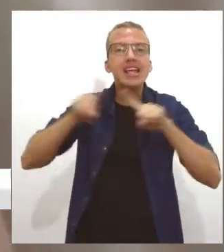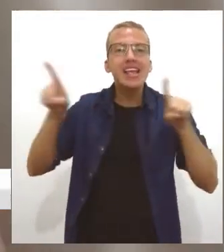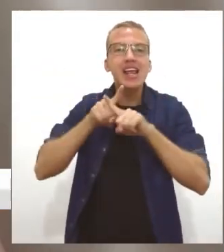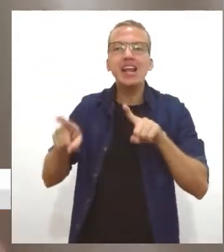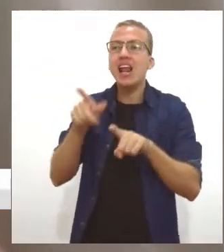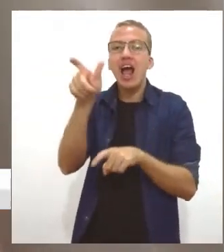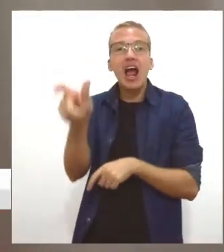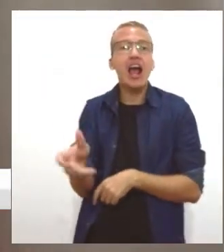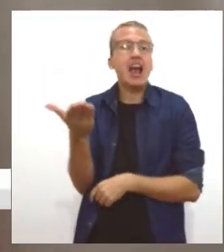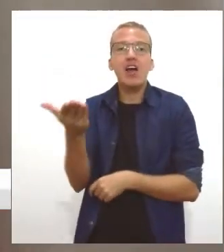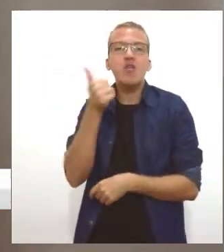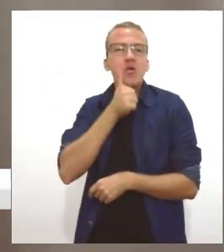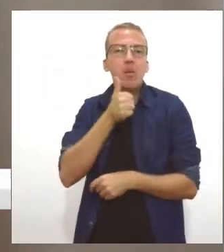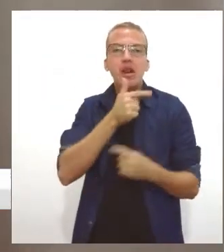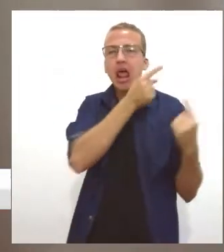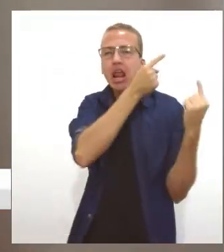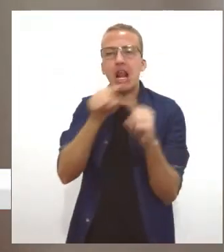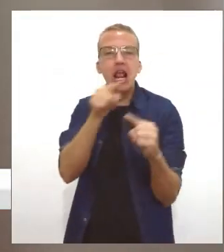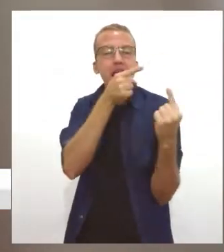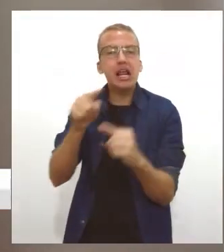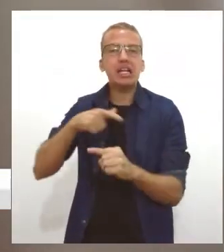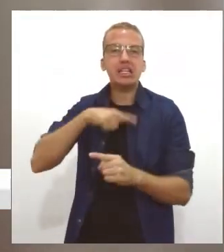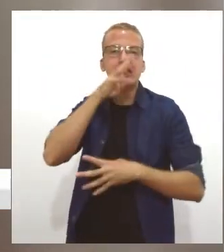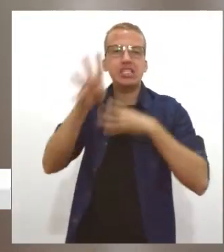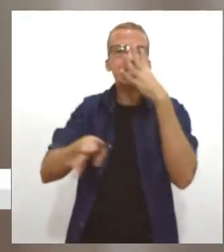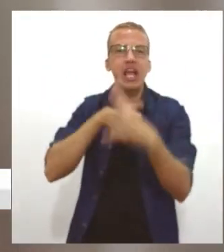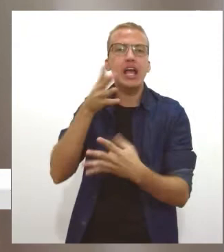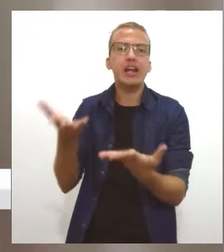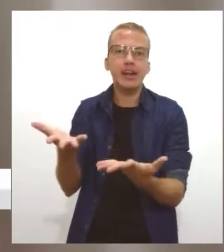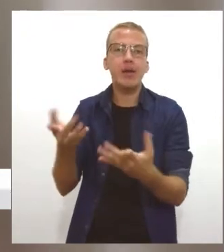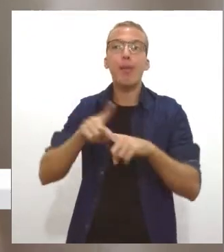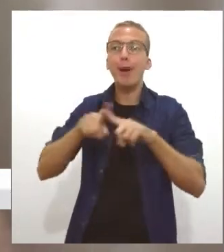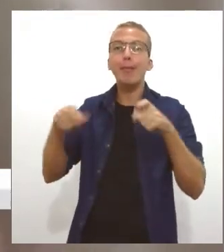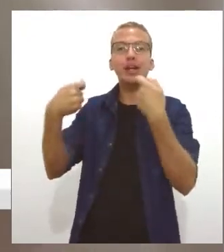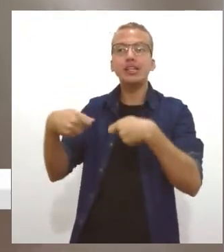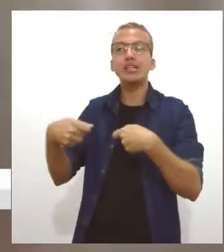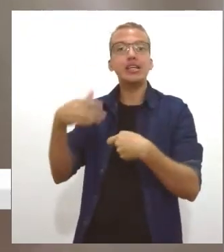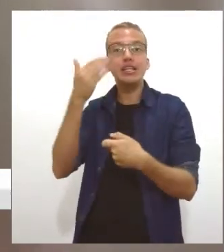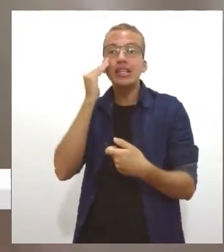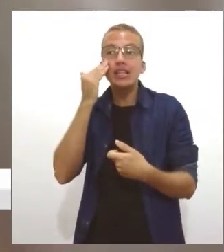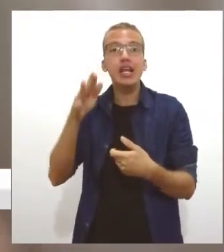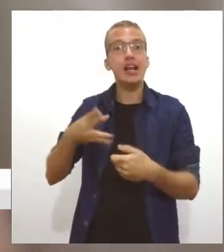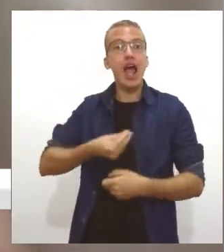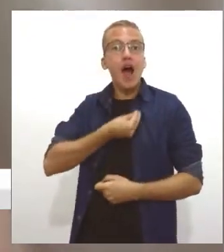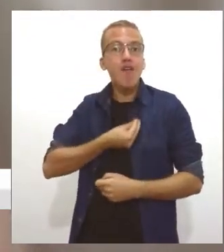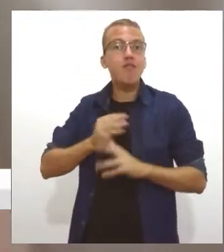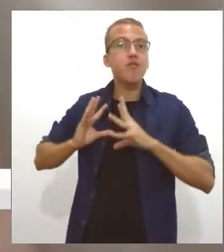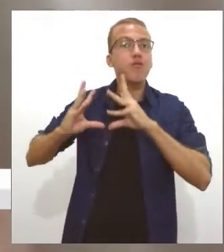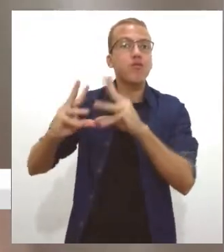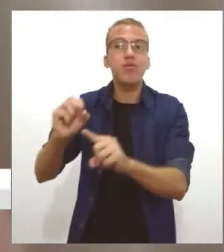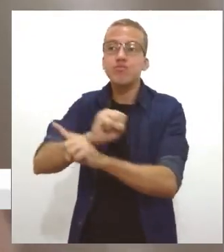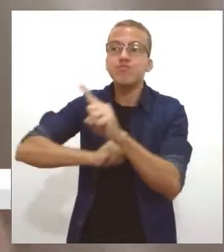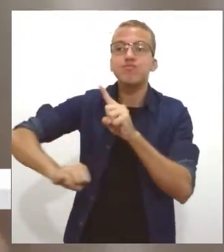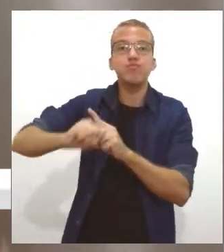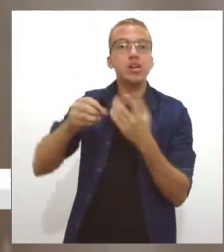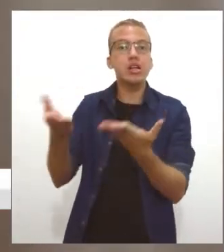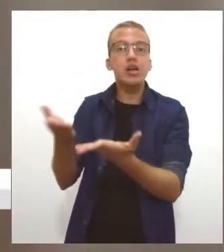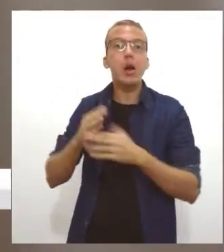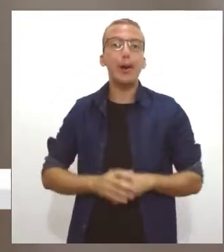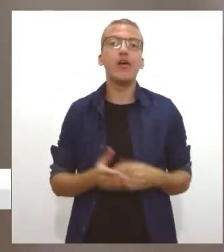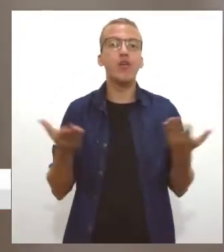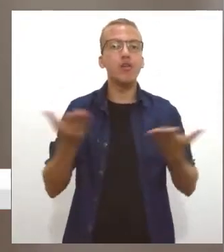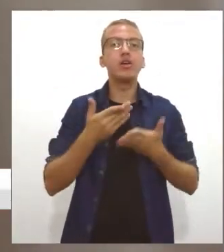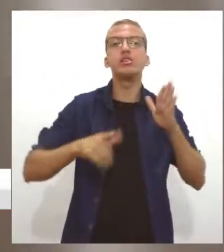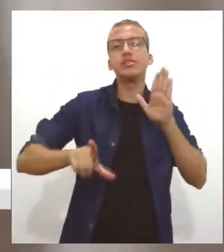social que essa mulher vítima está, que está realmente incluída. E o trabalho hoje é esse. Nós aprovamos a legislação e